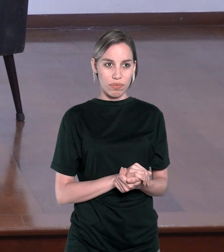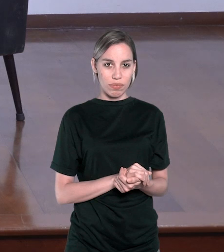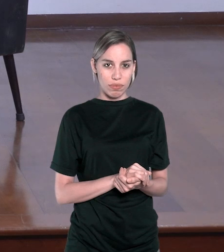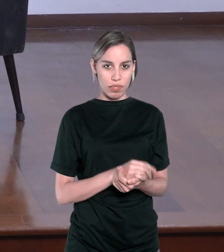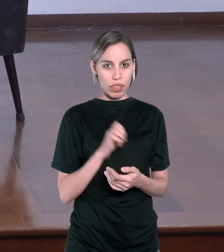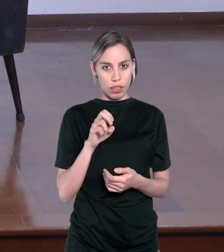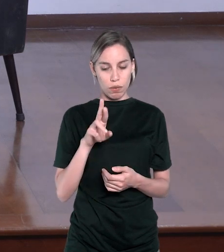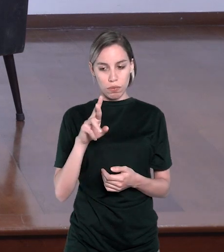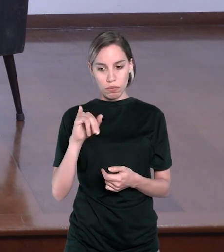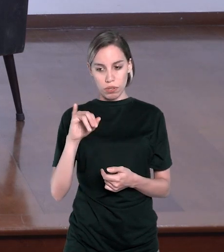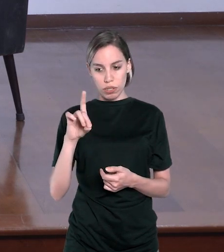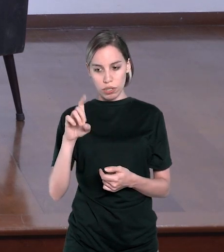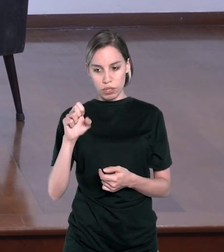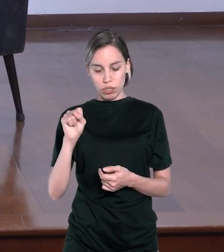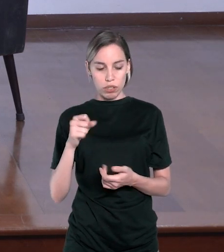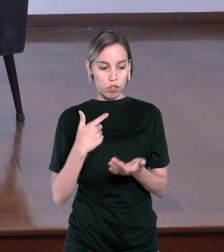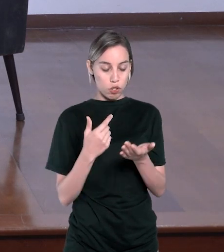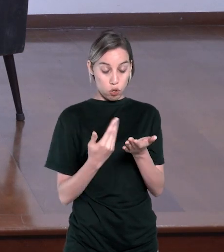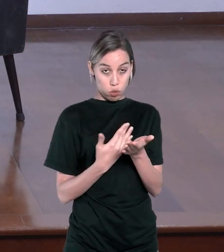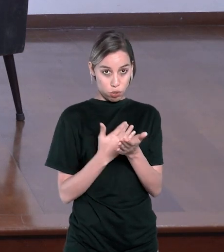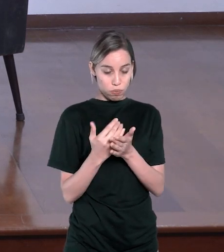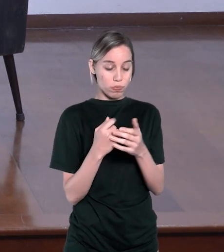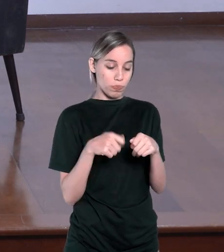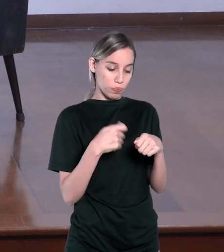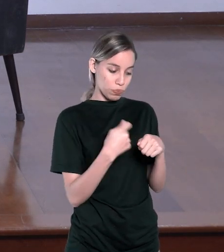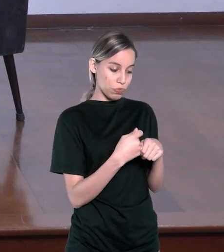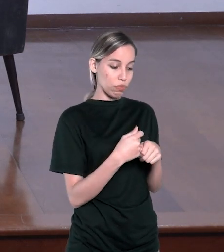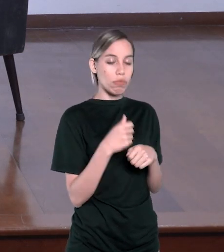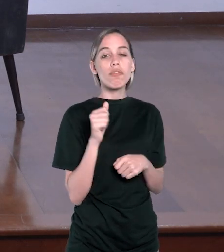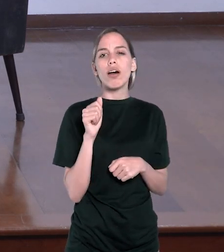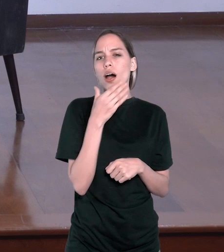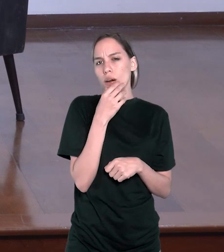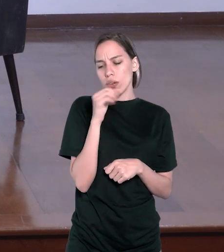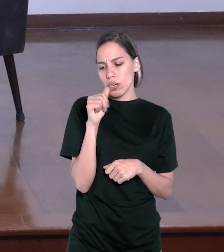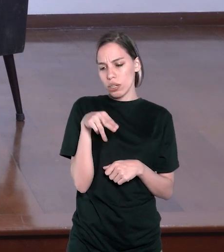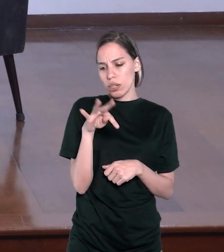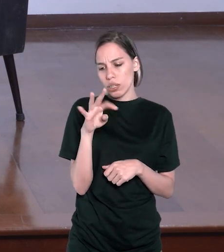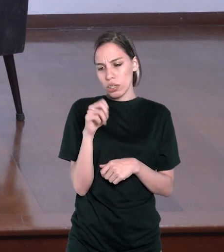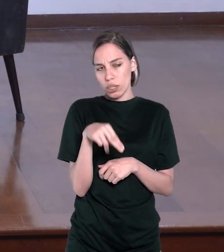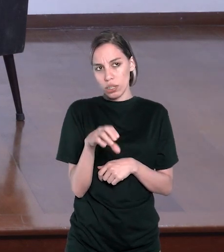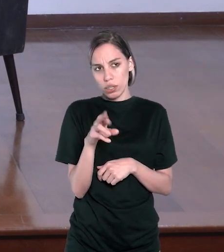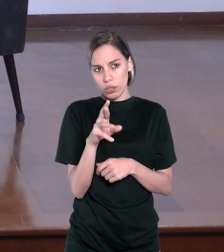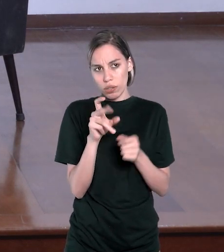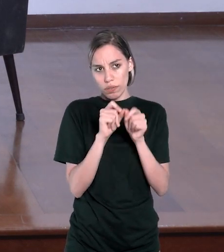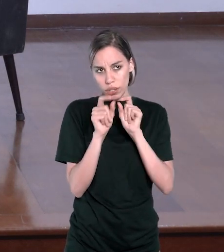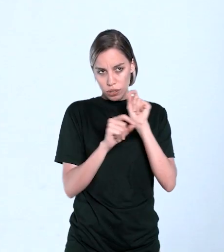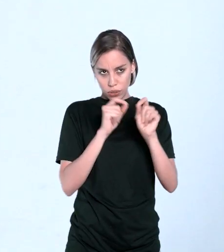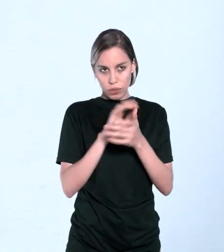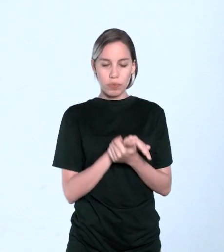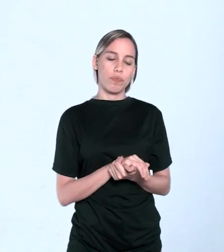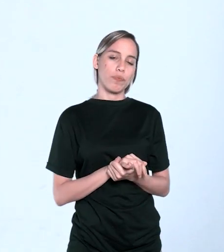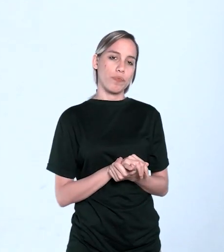começa a costurar, aí o Antenor... Marta segura nas mãos o livro A Vida Invisível de